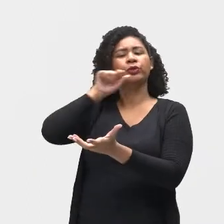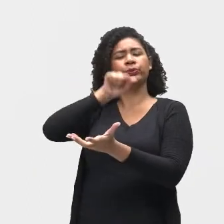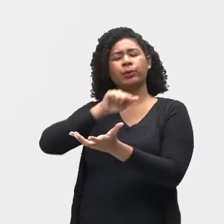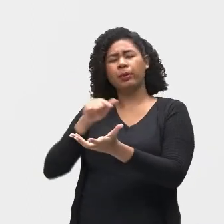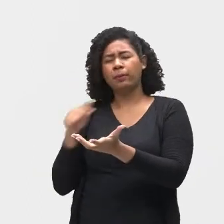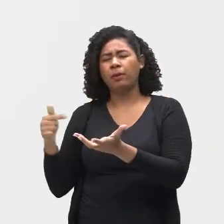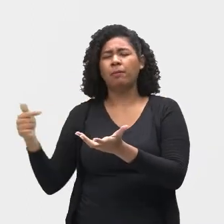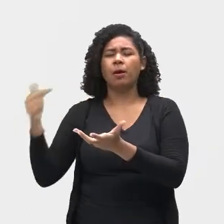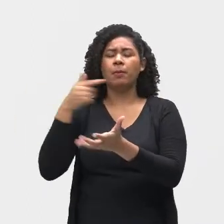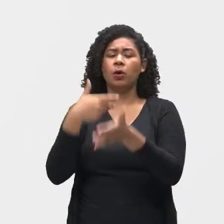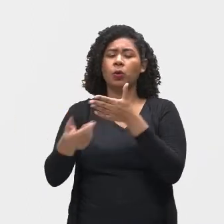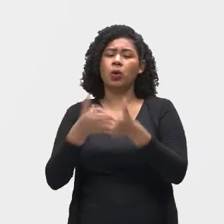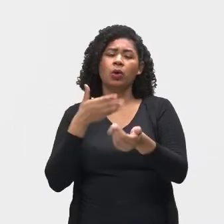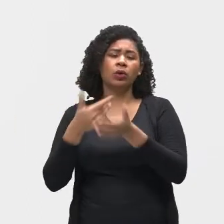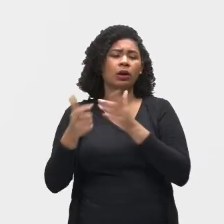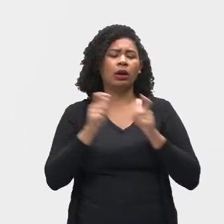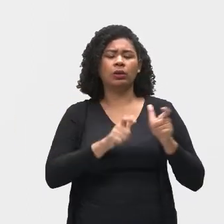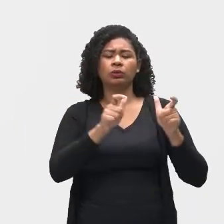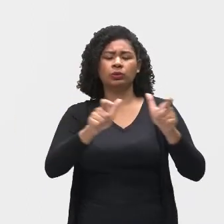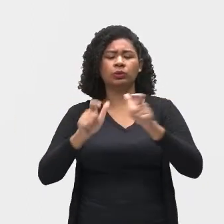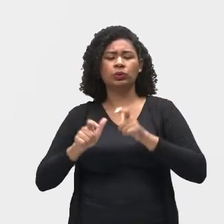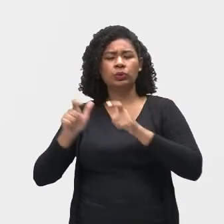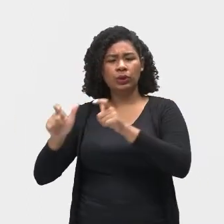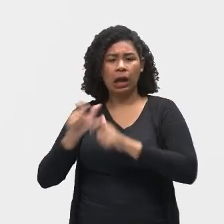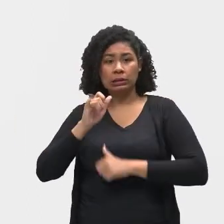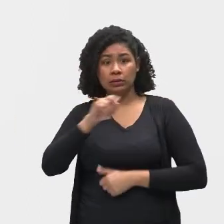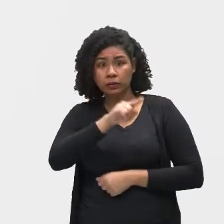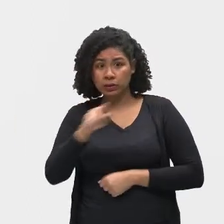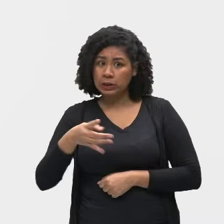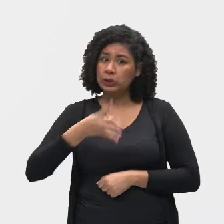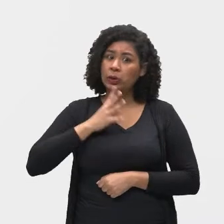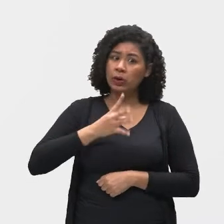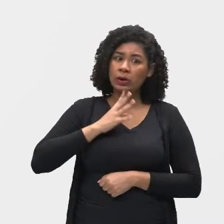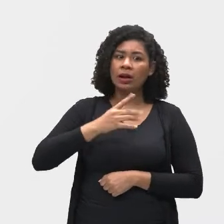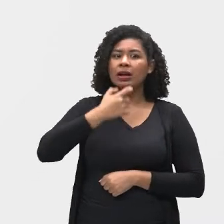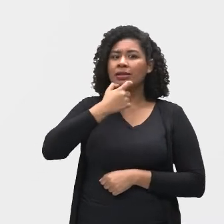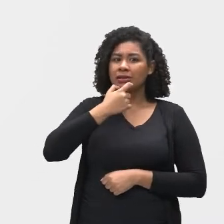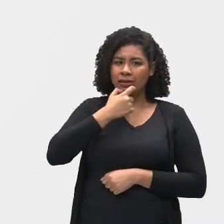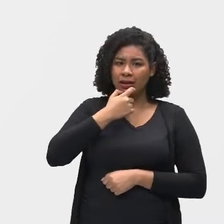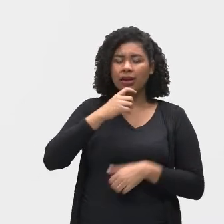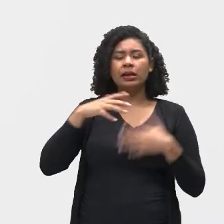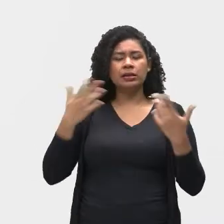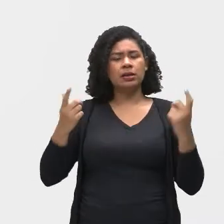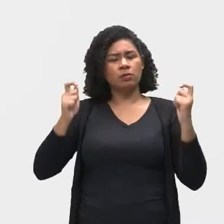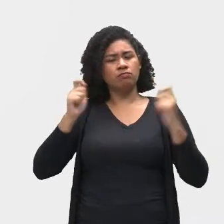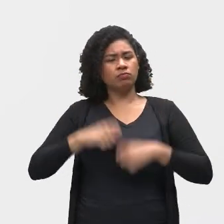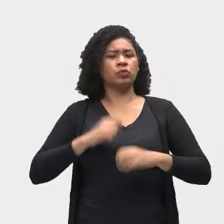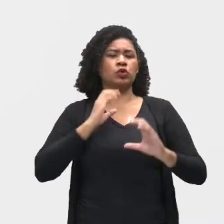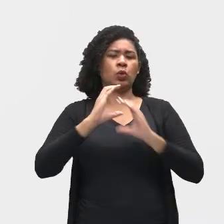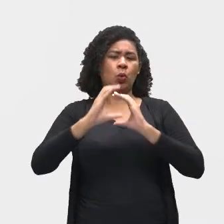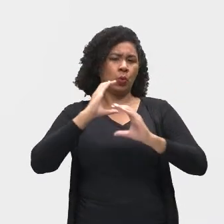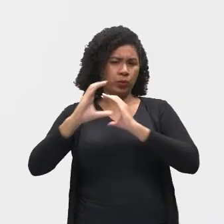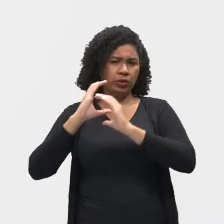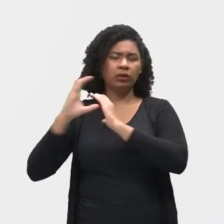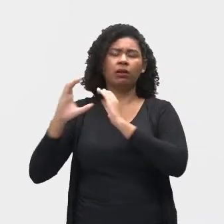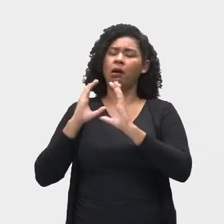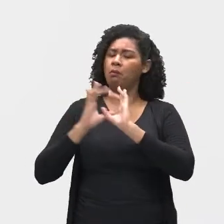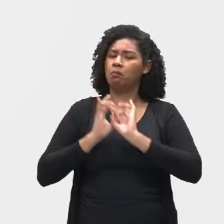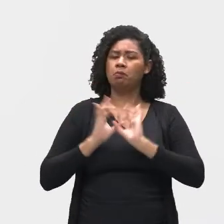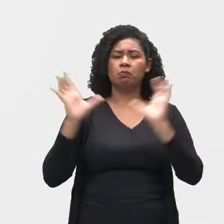todo lugar que você vá, se você souber falar inglês, você vai conseguir se comunicar, porque ela é um meio de